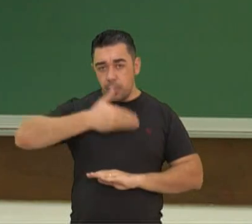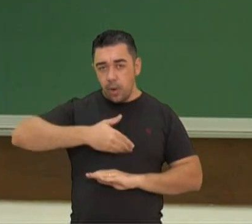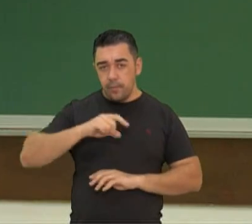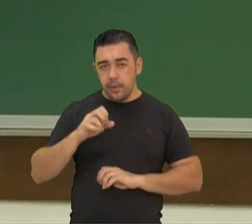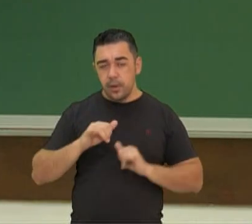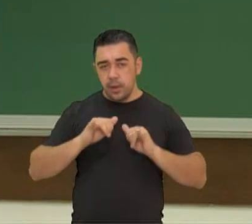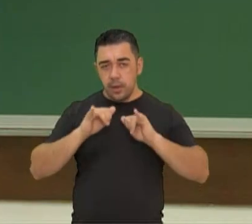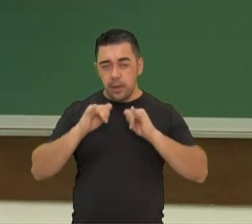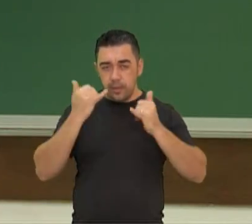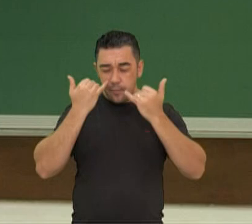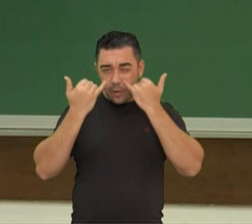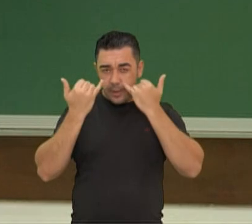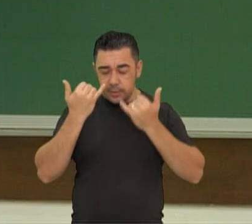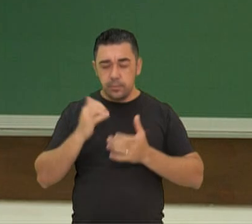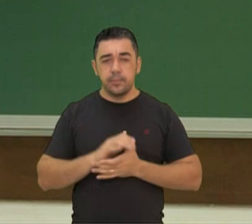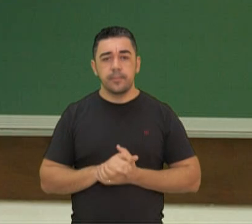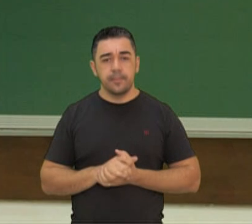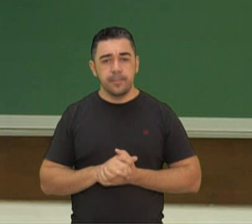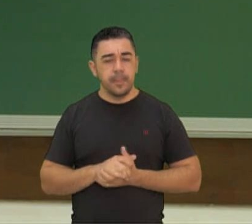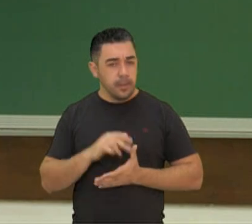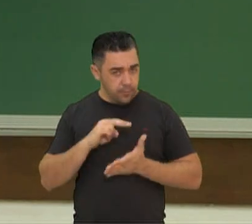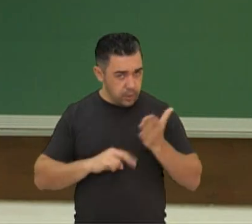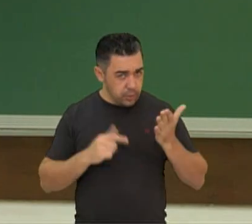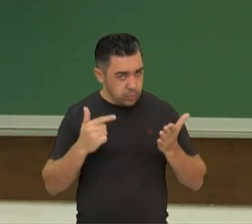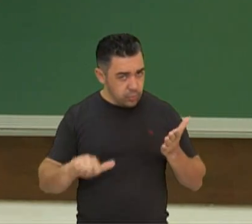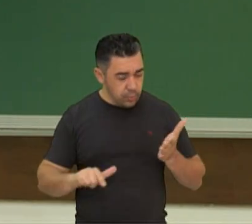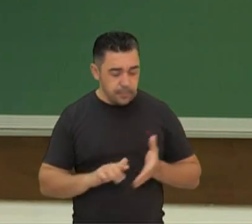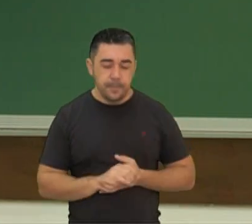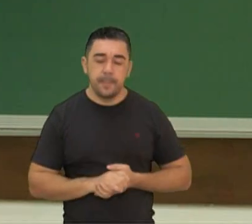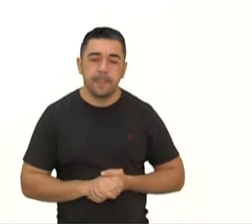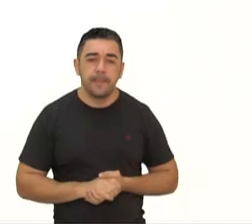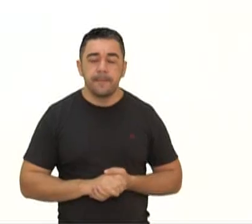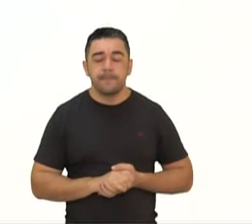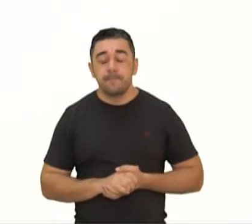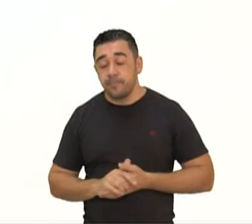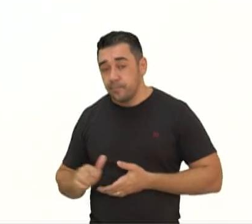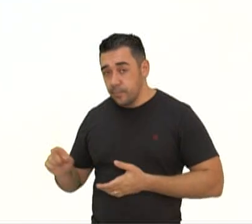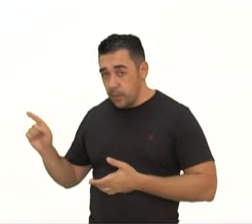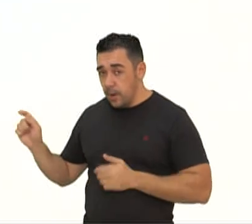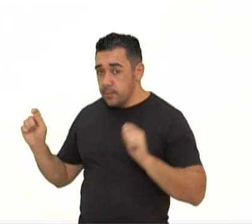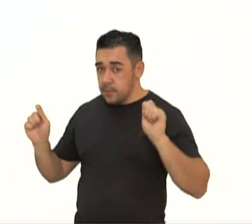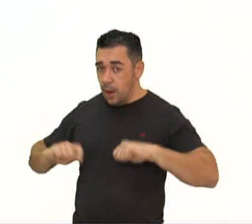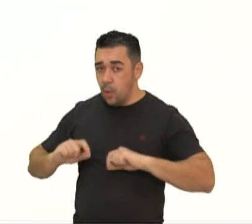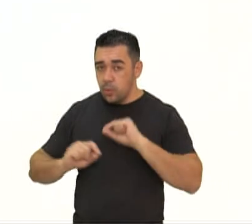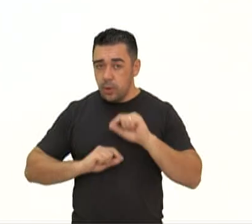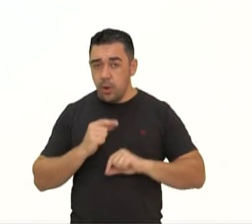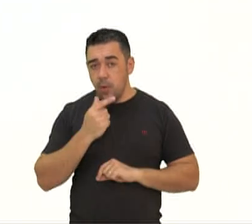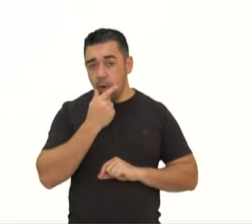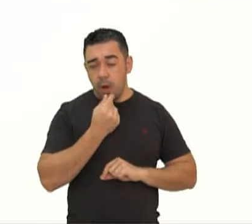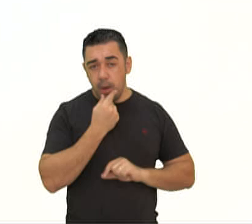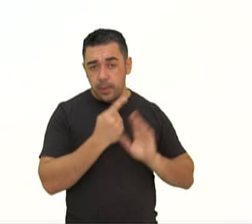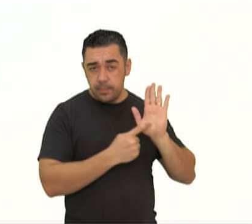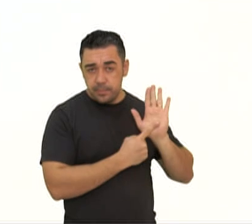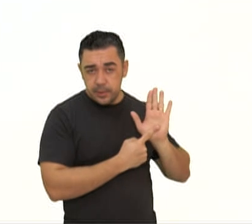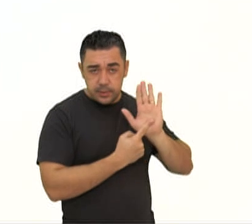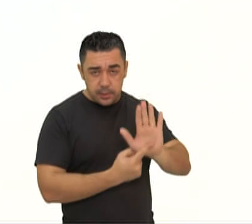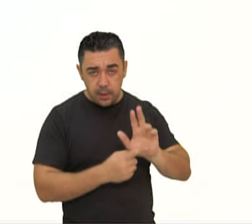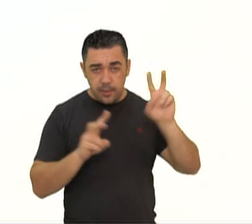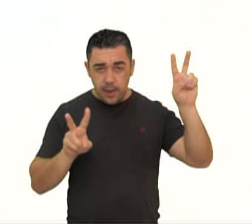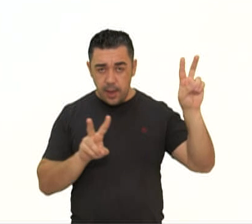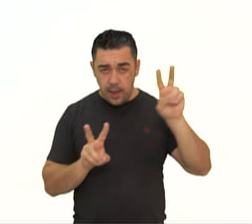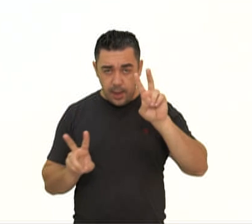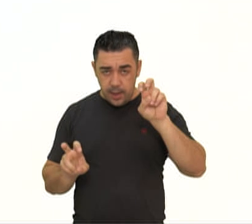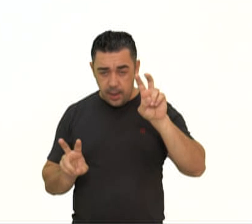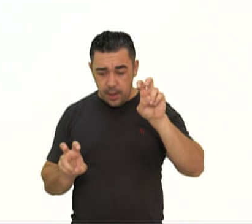informação. Então, o professor vai ler de novo aqui esse pedacinho, tá? Vamos recapitular. Nós podemos dizer que a fala apresentada acima,